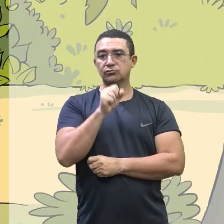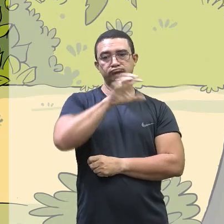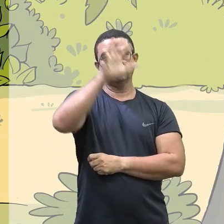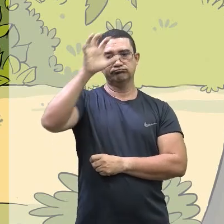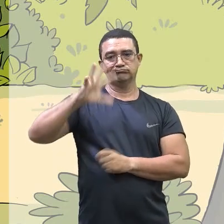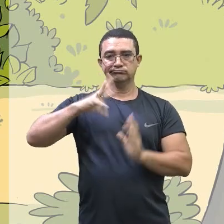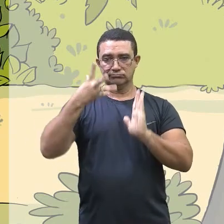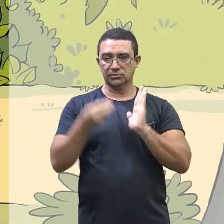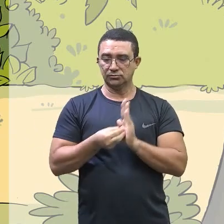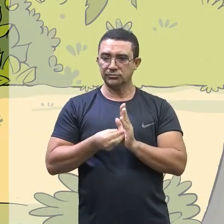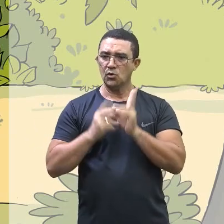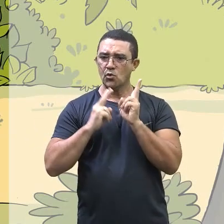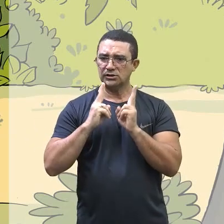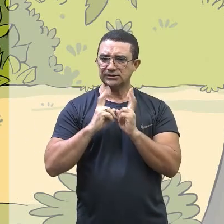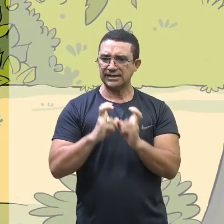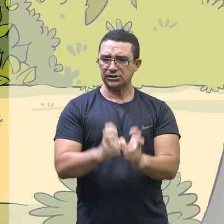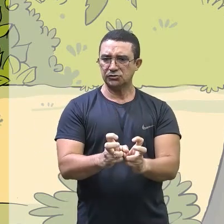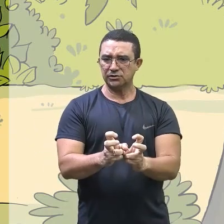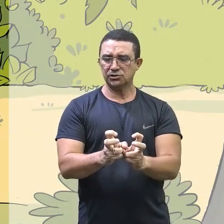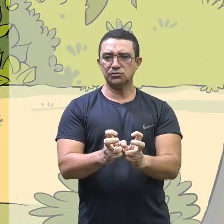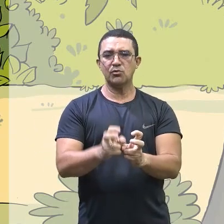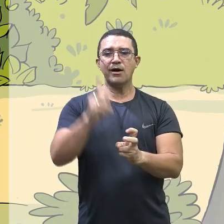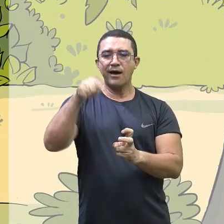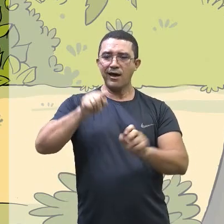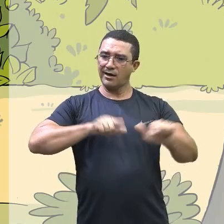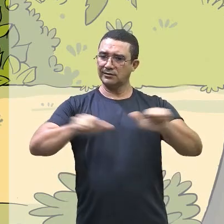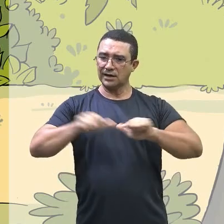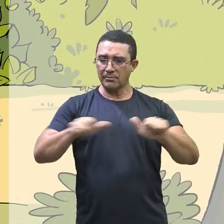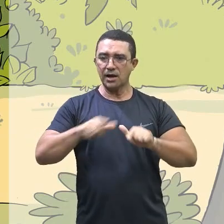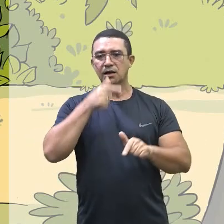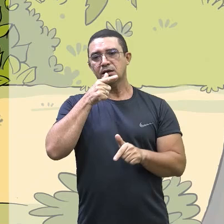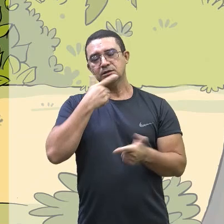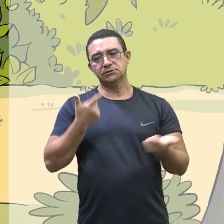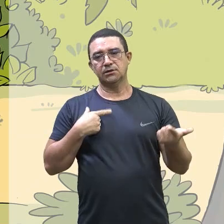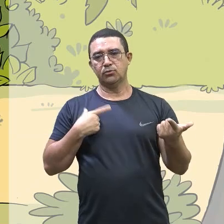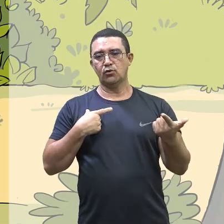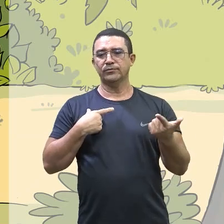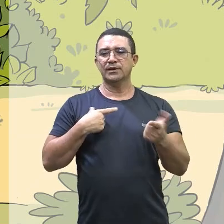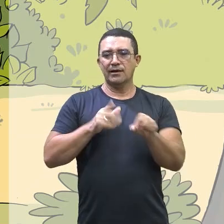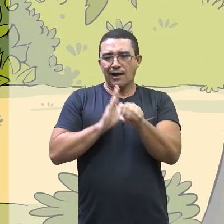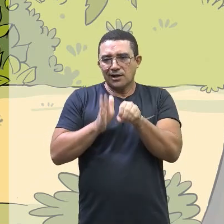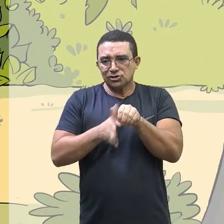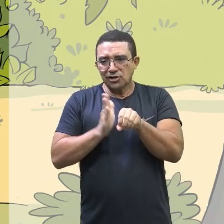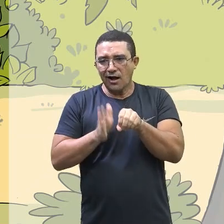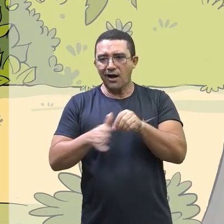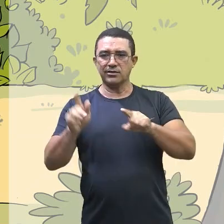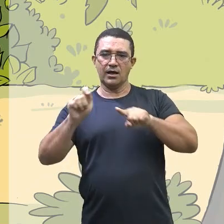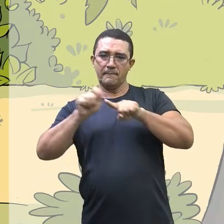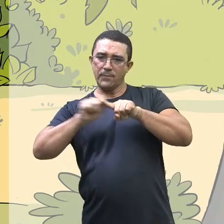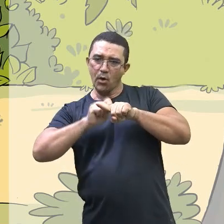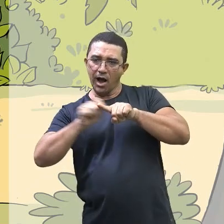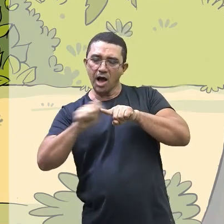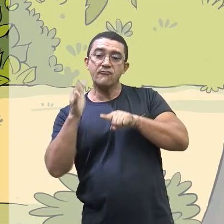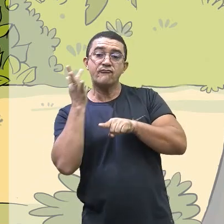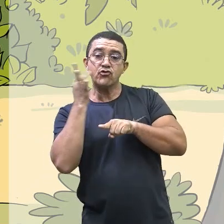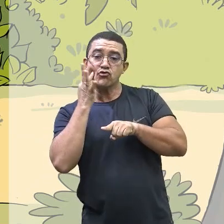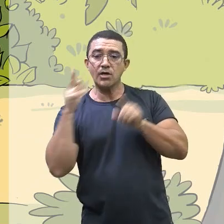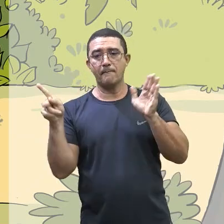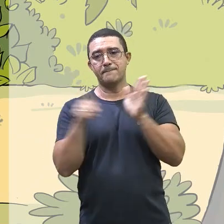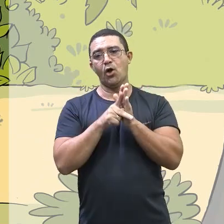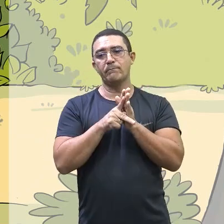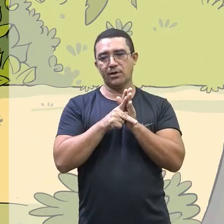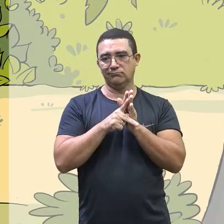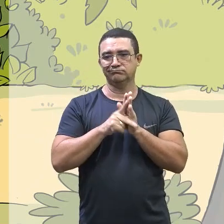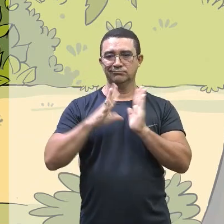seguinte, o extrativismo, ele inclui atividades como a coleta de castanha do Pará, borracha e frutas regionais, com